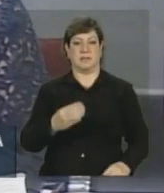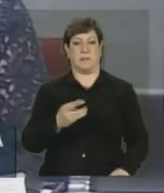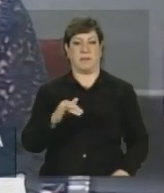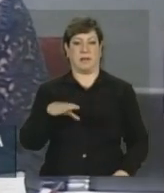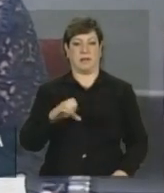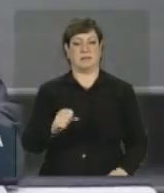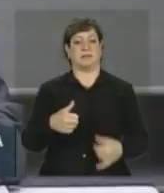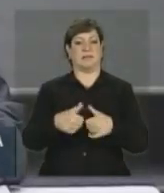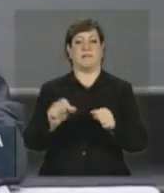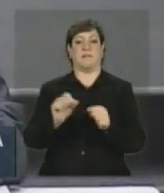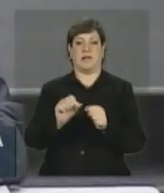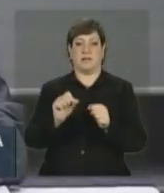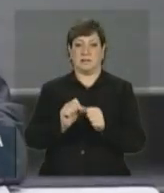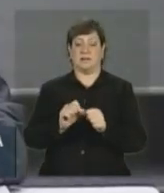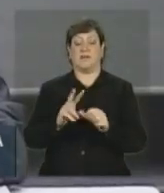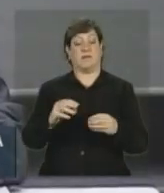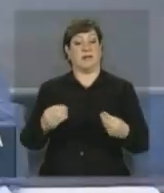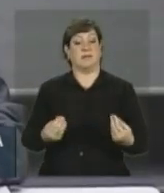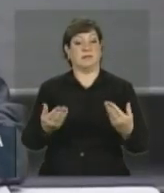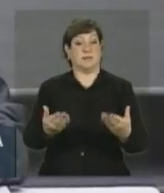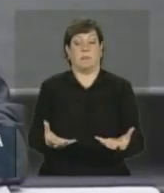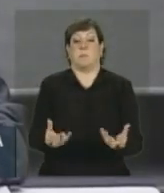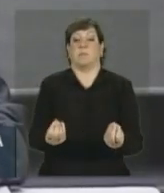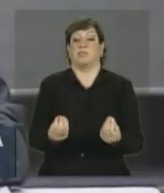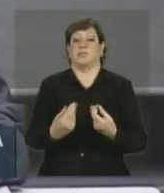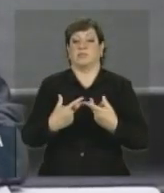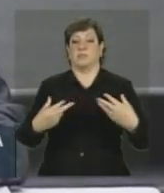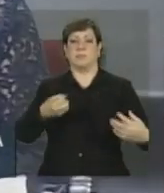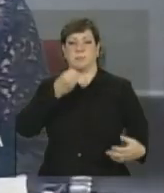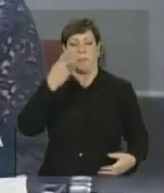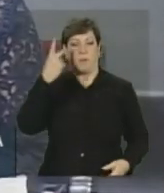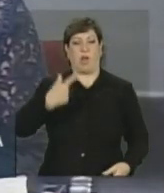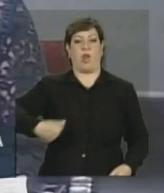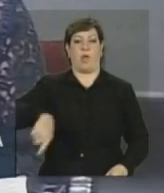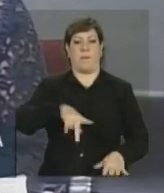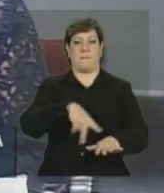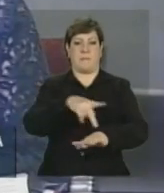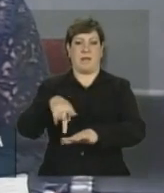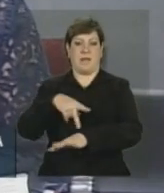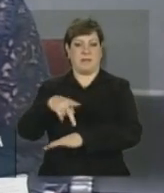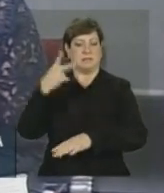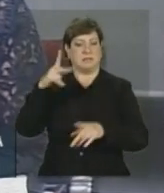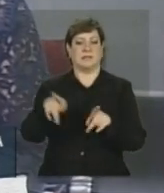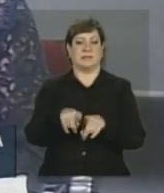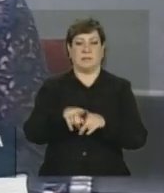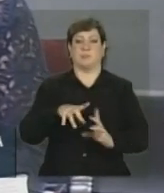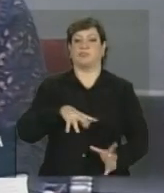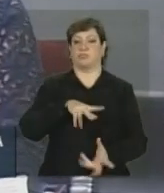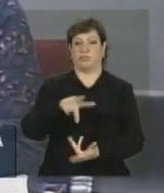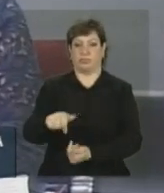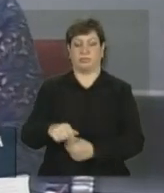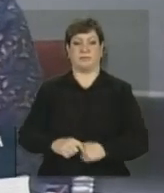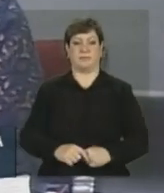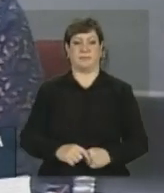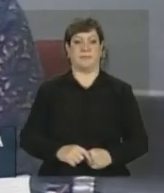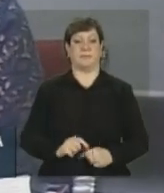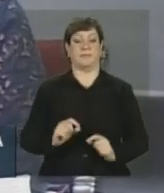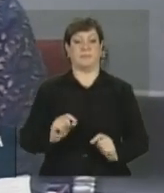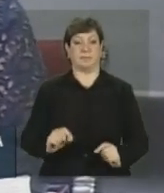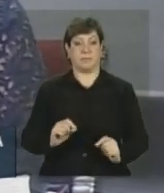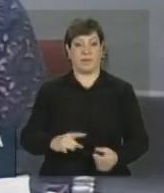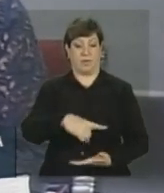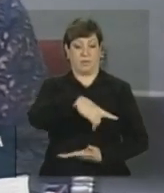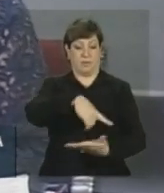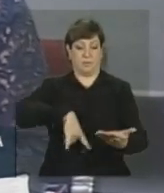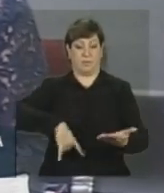construindo renderá muitos frutos para os nossos países e também para o mundo. A declaração